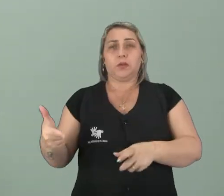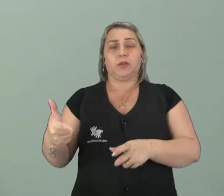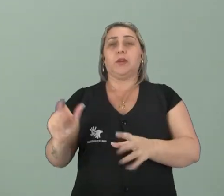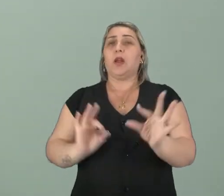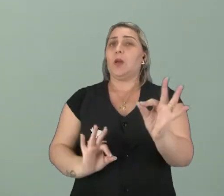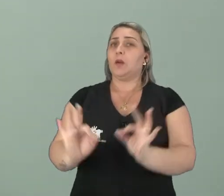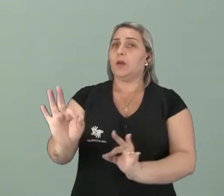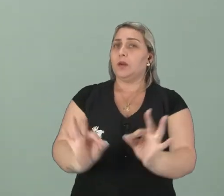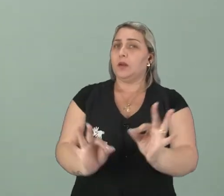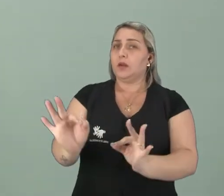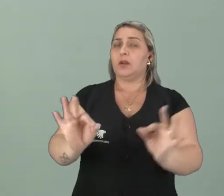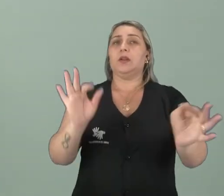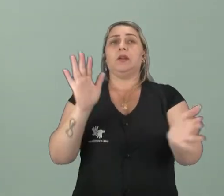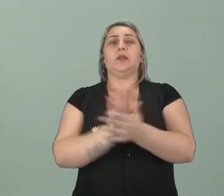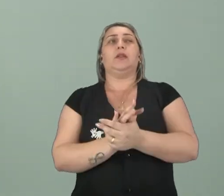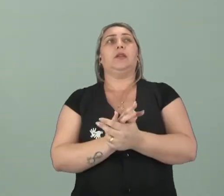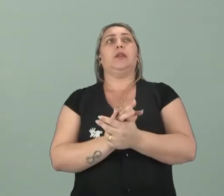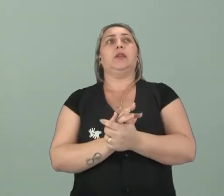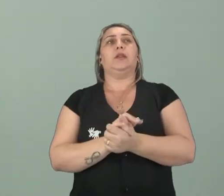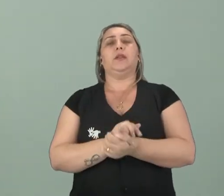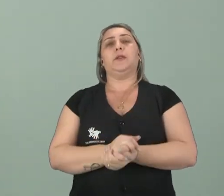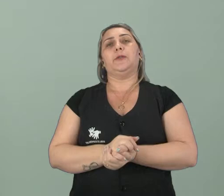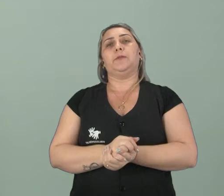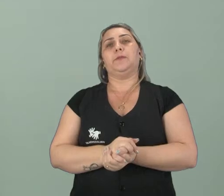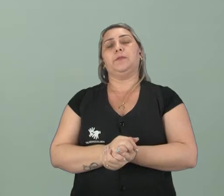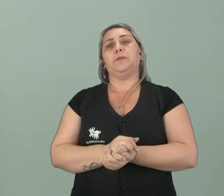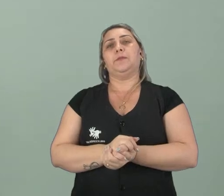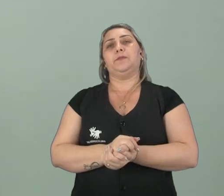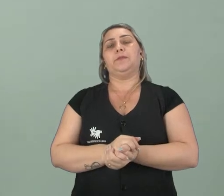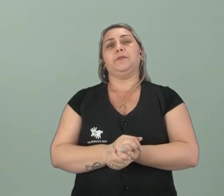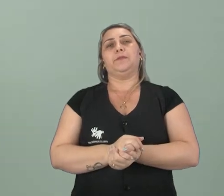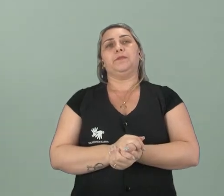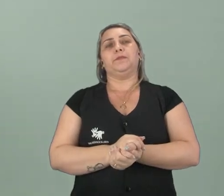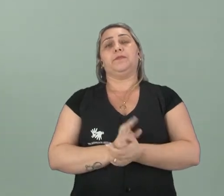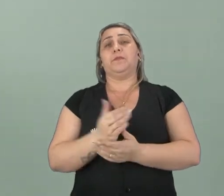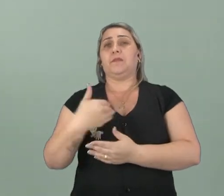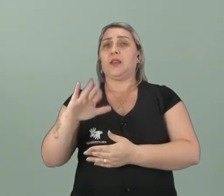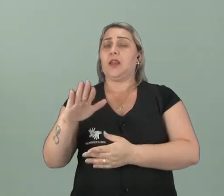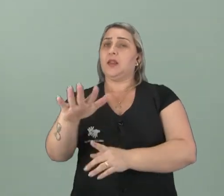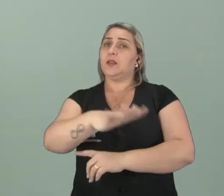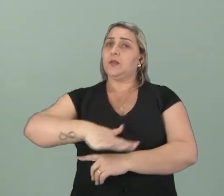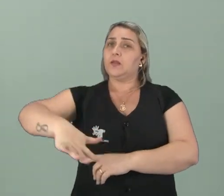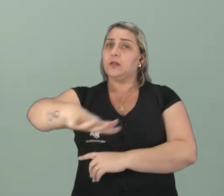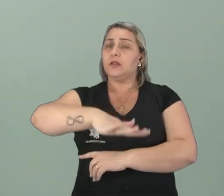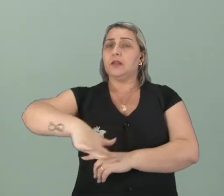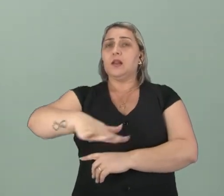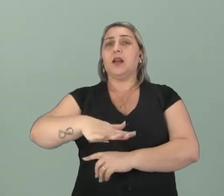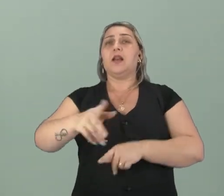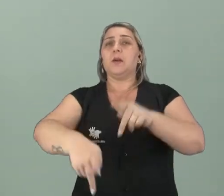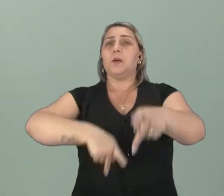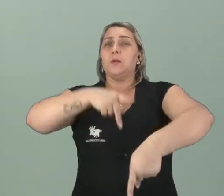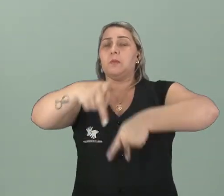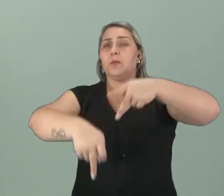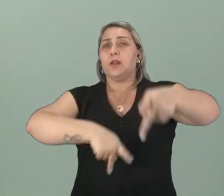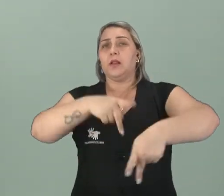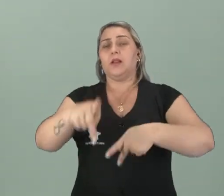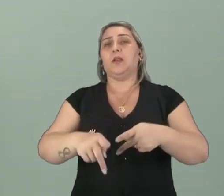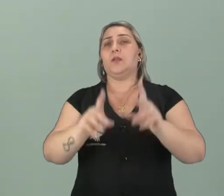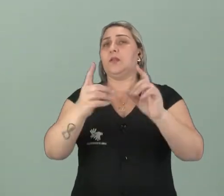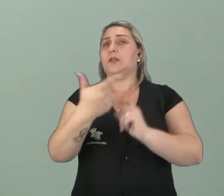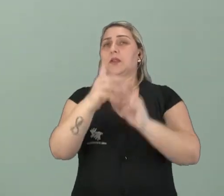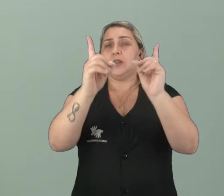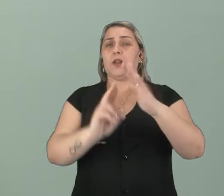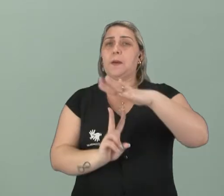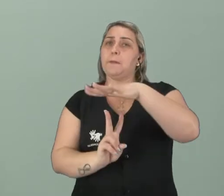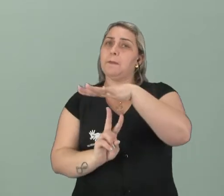existe a organização da parte, digamos assim, mais social da população, sem direito a